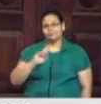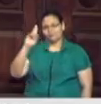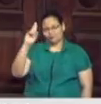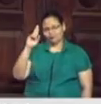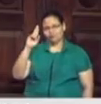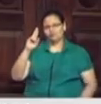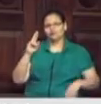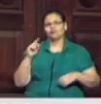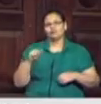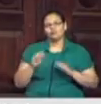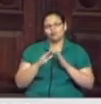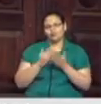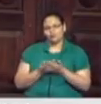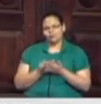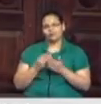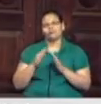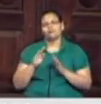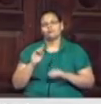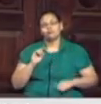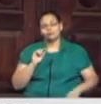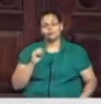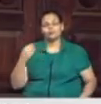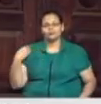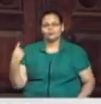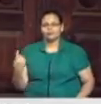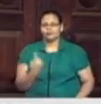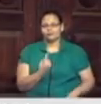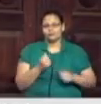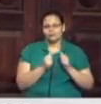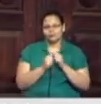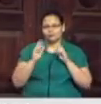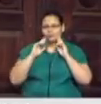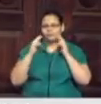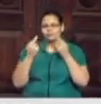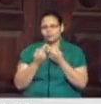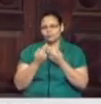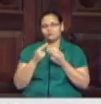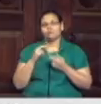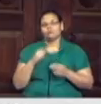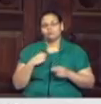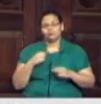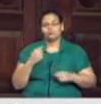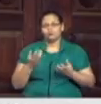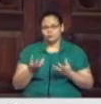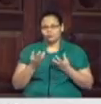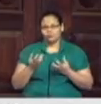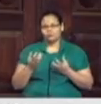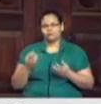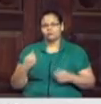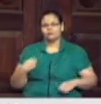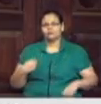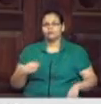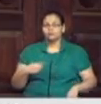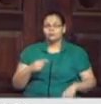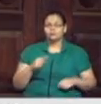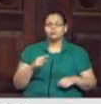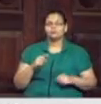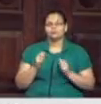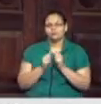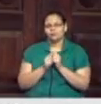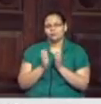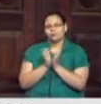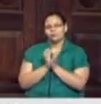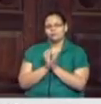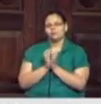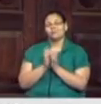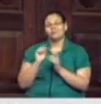dois encaminhamentos que são confluentes. As reuniões lá na secretaria, para o deputado que quiser aparecer e levar a sua demanda específica sobre um